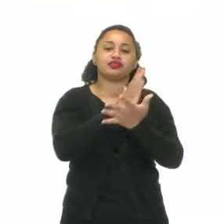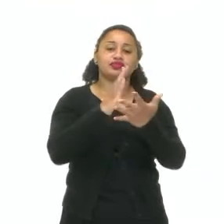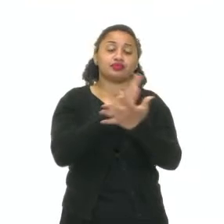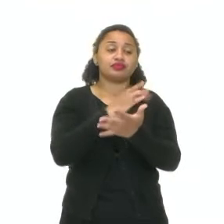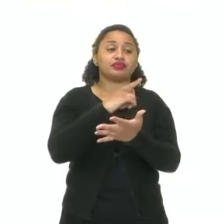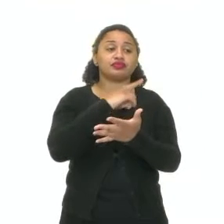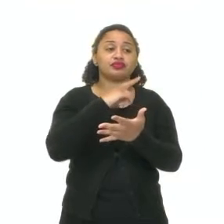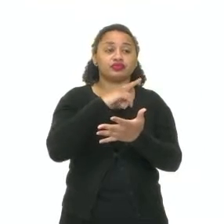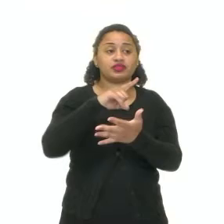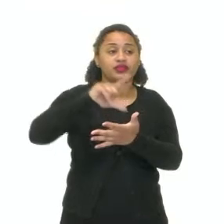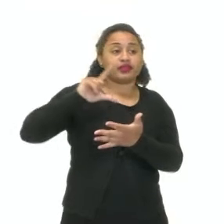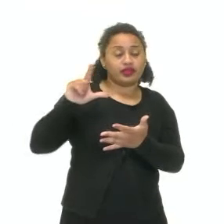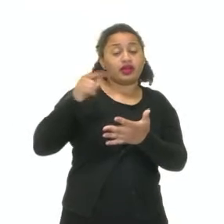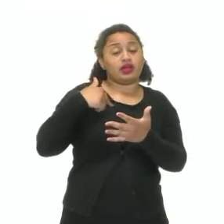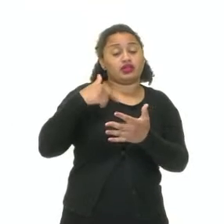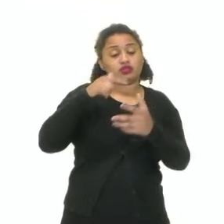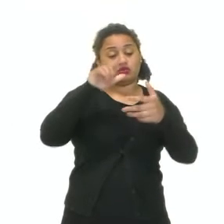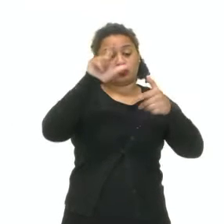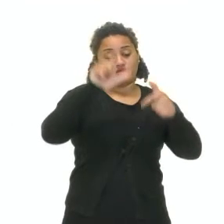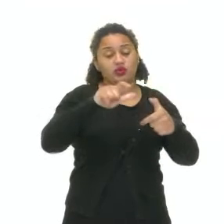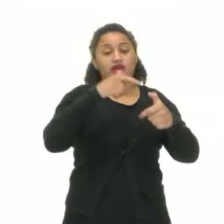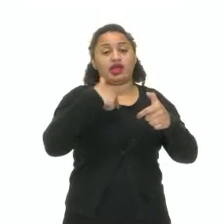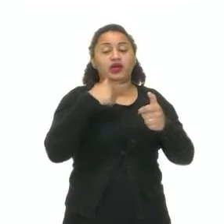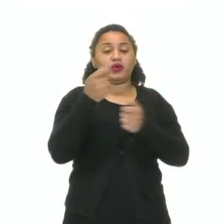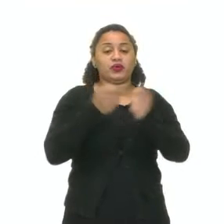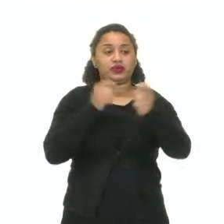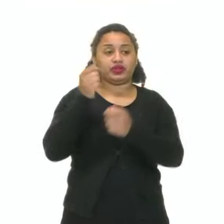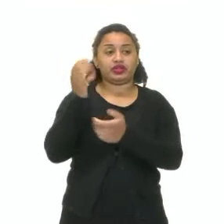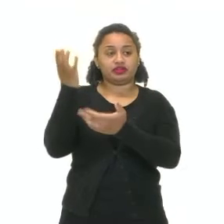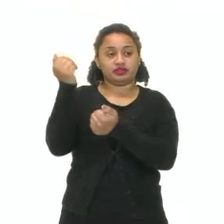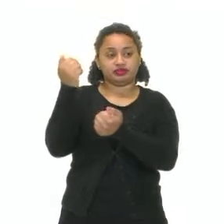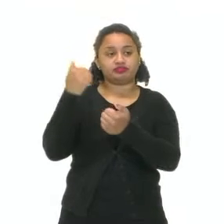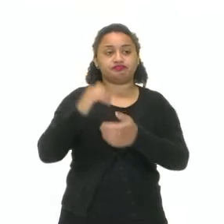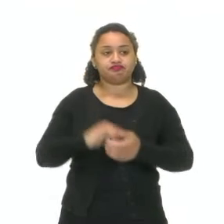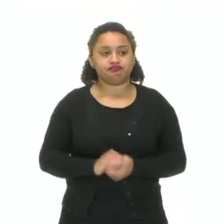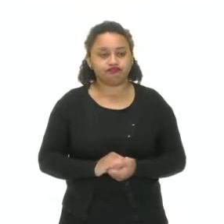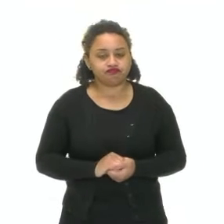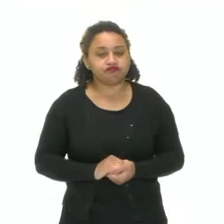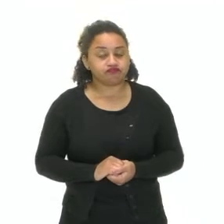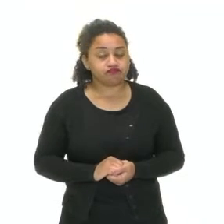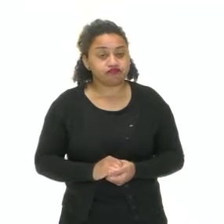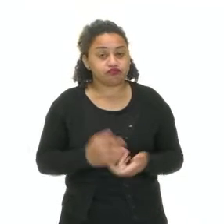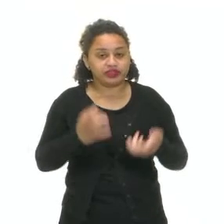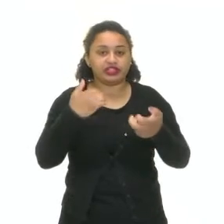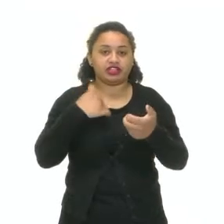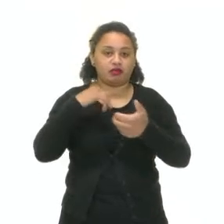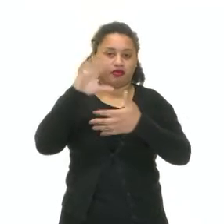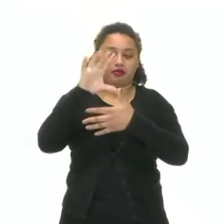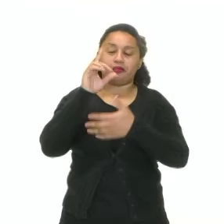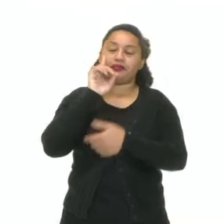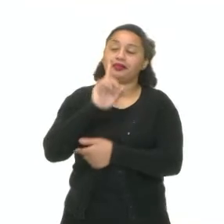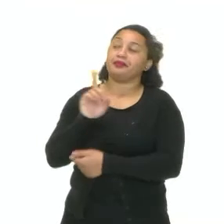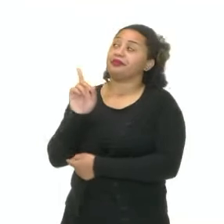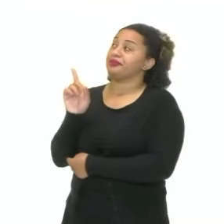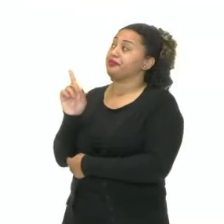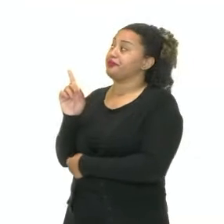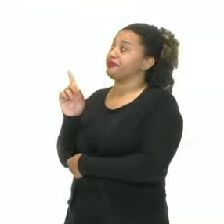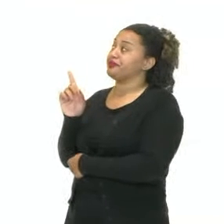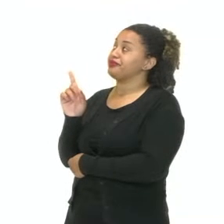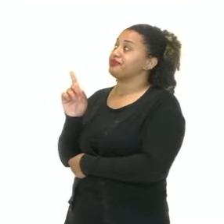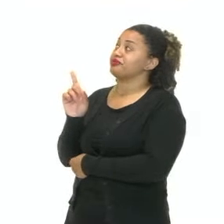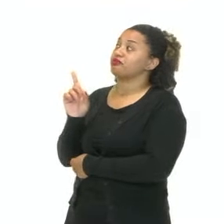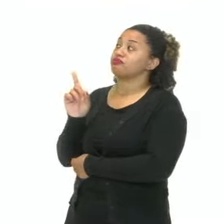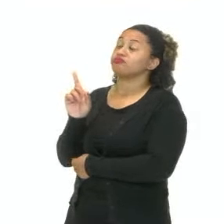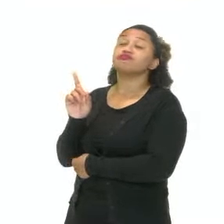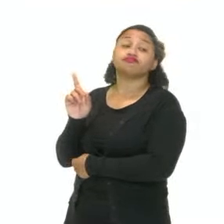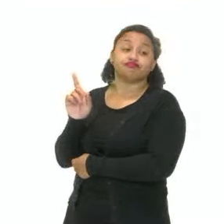né, territorial na América Espanhola mais descentralizada. O desejo da autonomia das elites, também apontada como um dos fatores